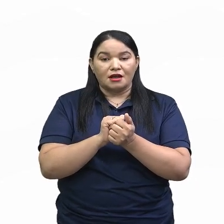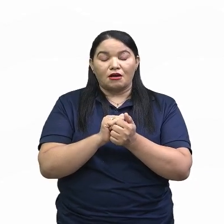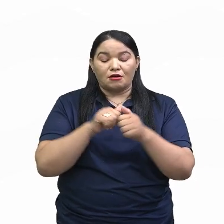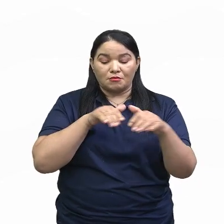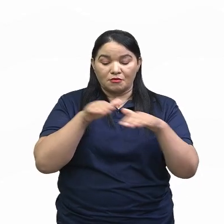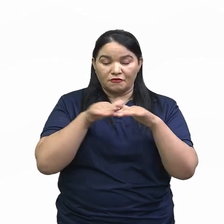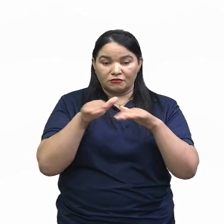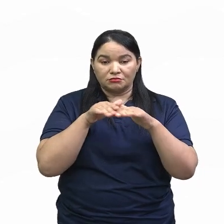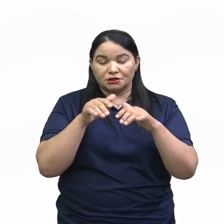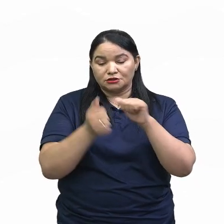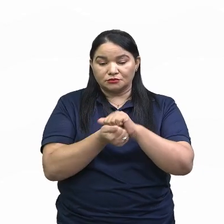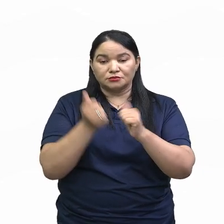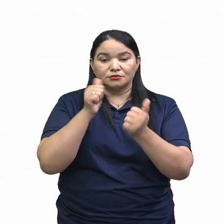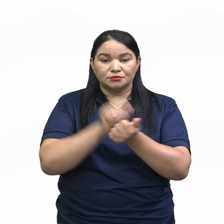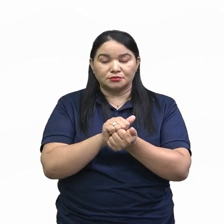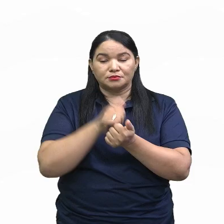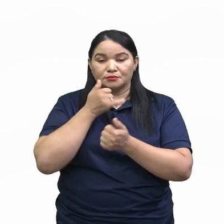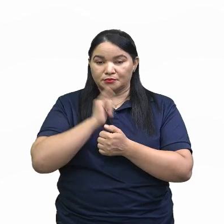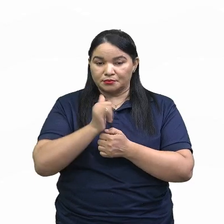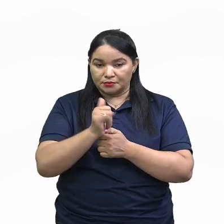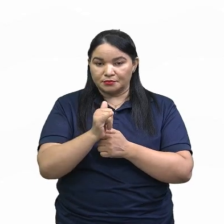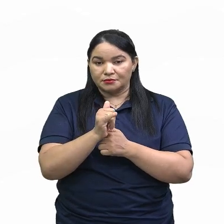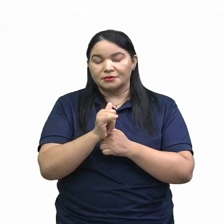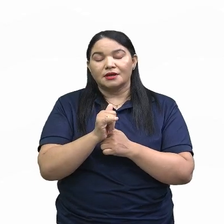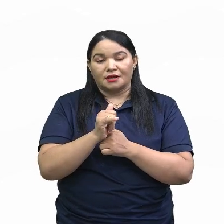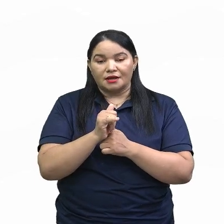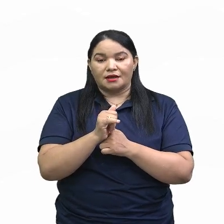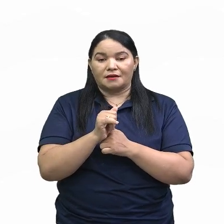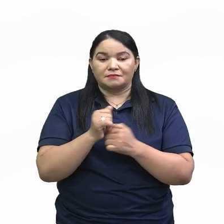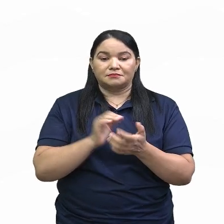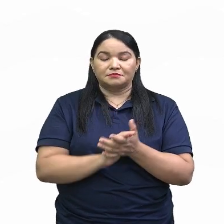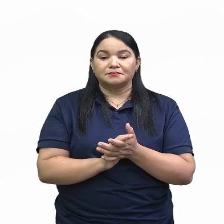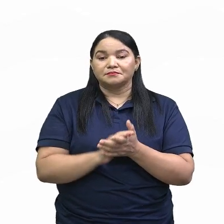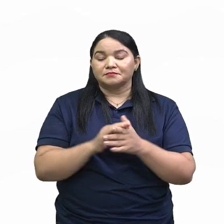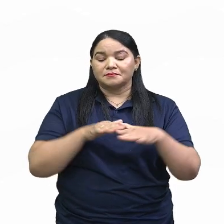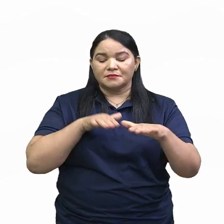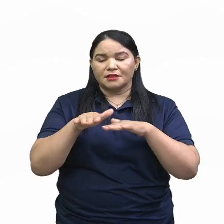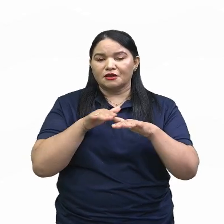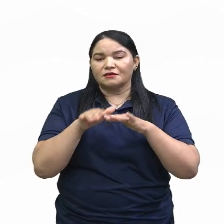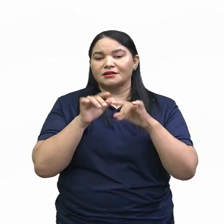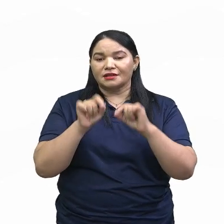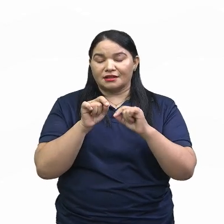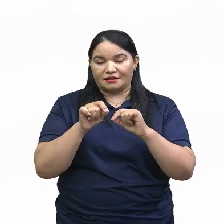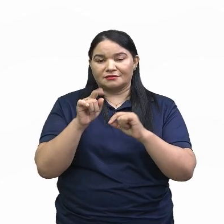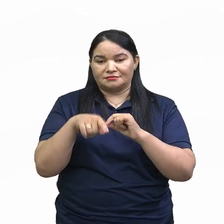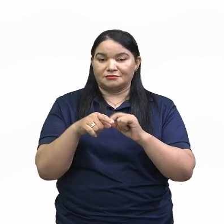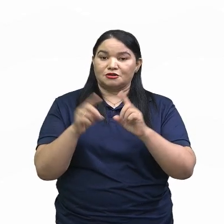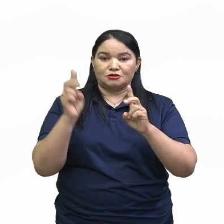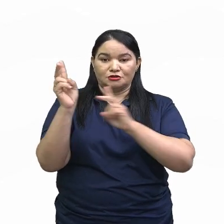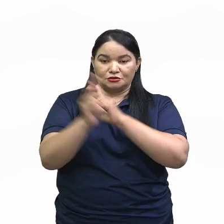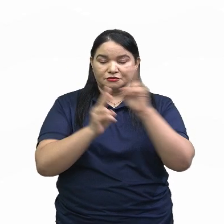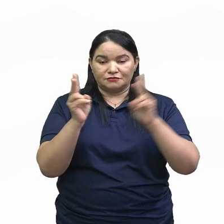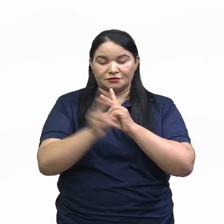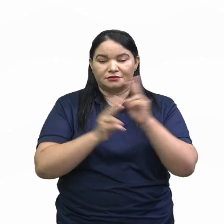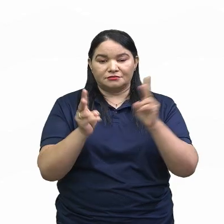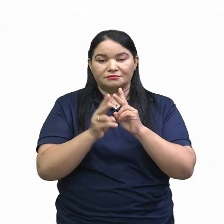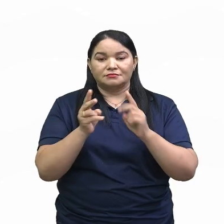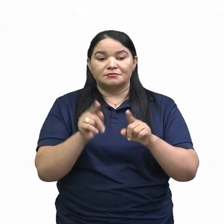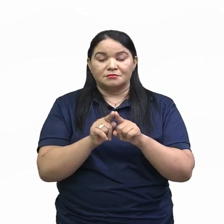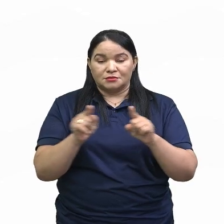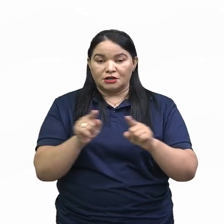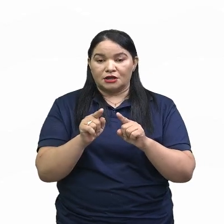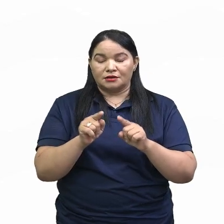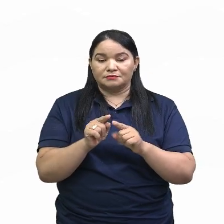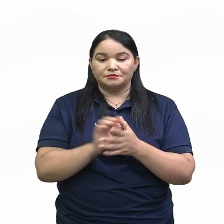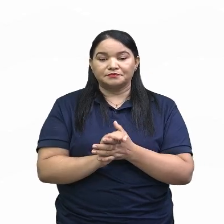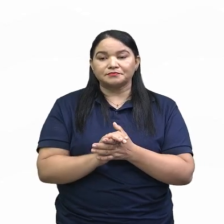movimento, tá? O movimento dos ventos em energia elétrica. Por esse processo não emitir gases poluentes